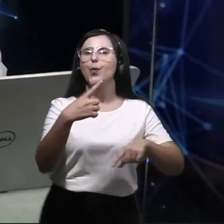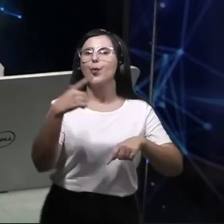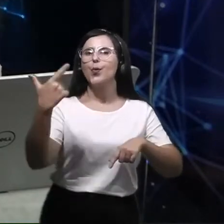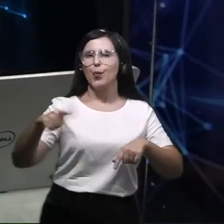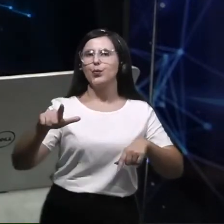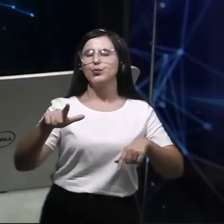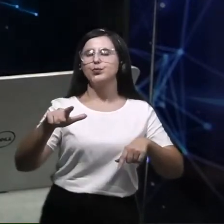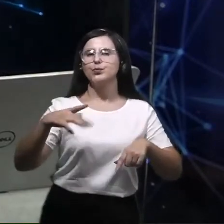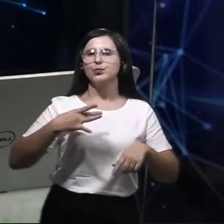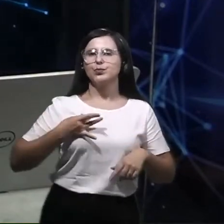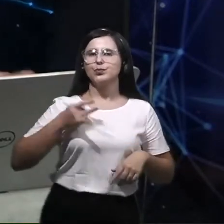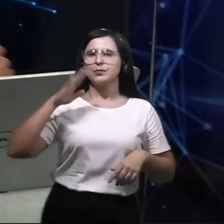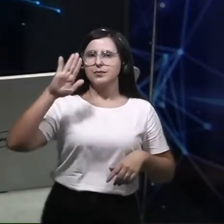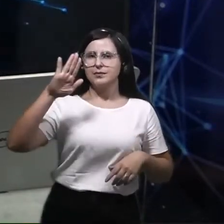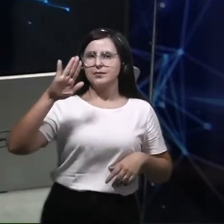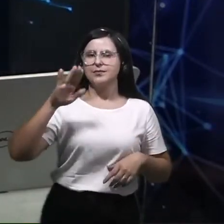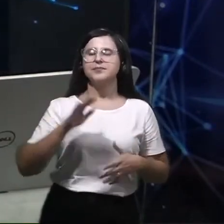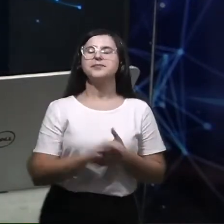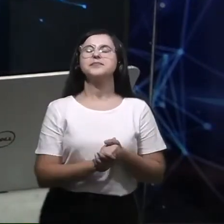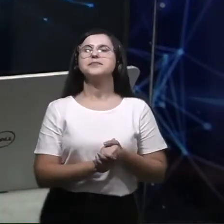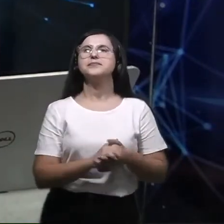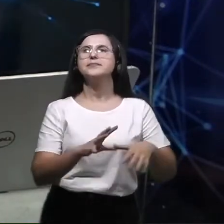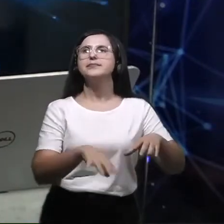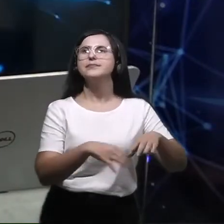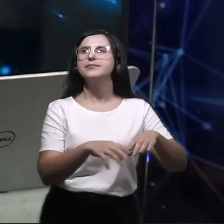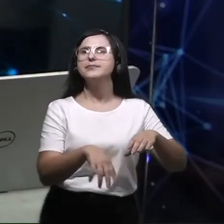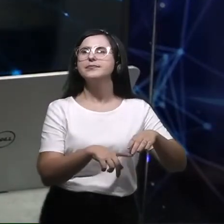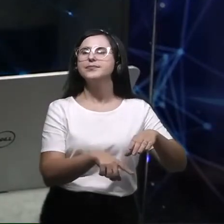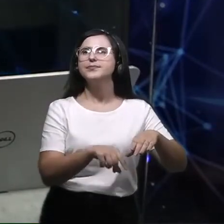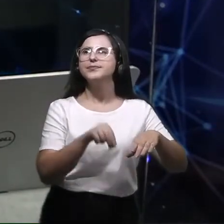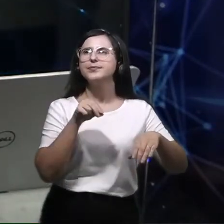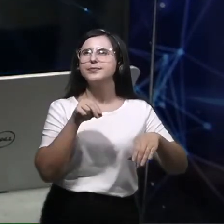ouvimos então o candidato Rubinho Nunes.